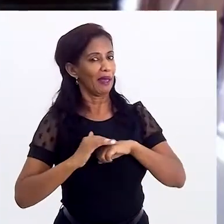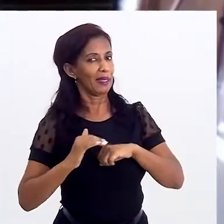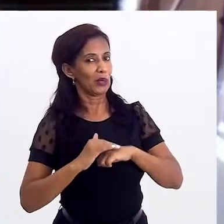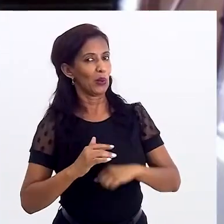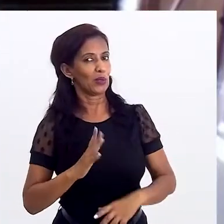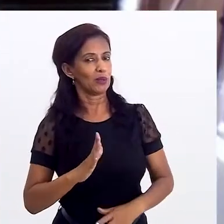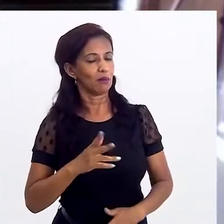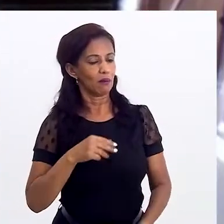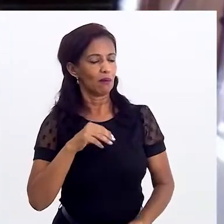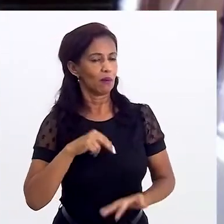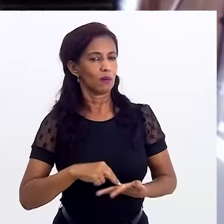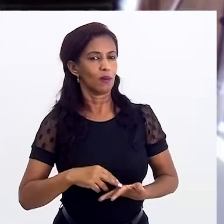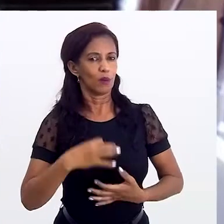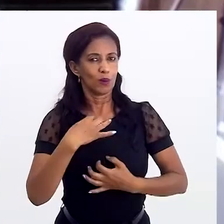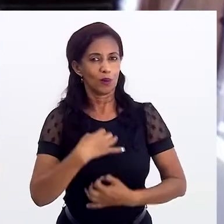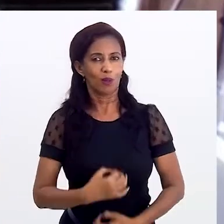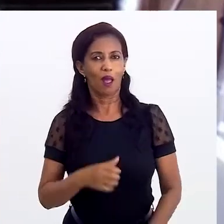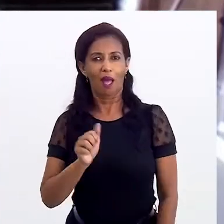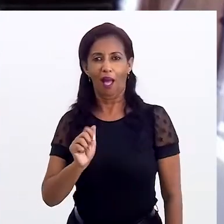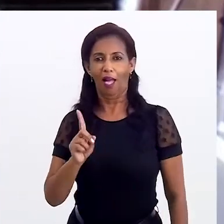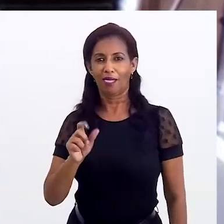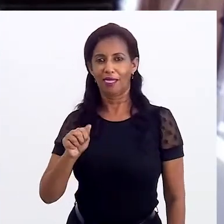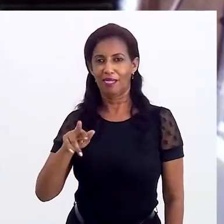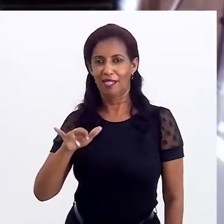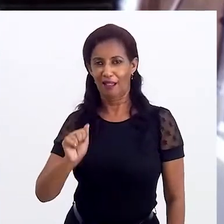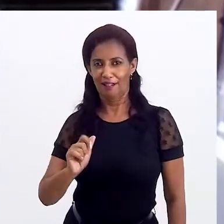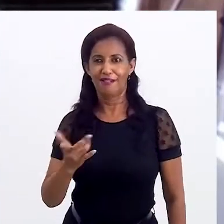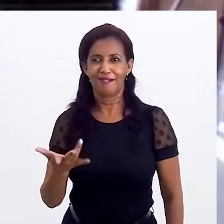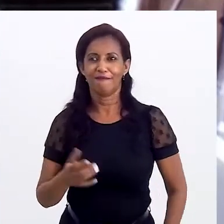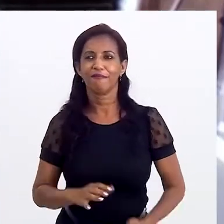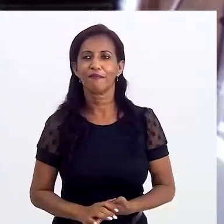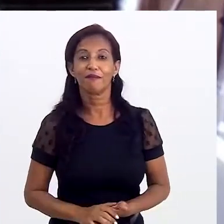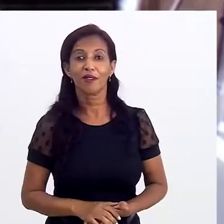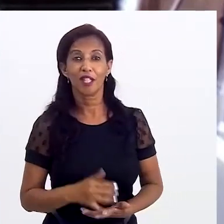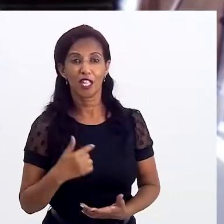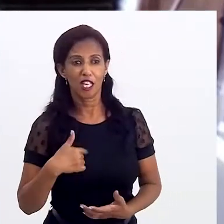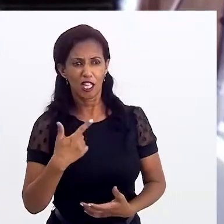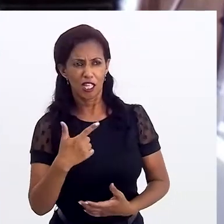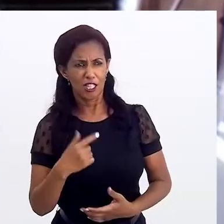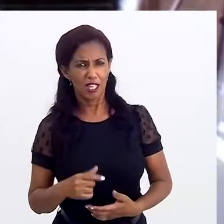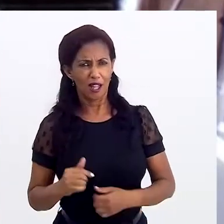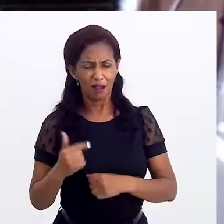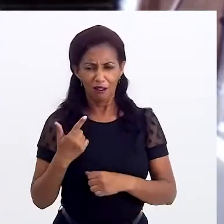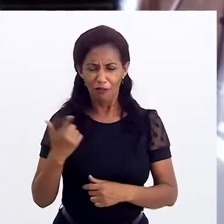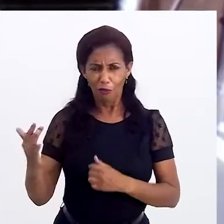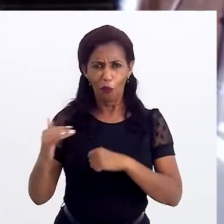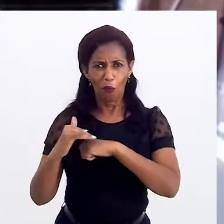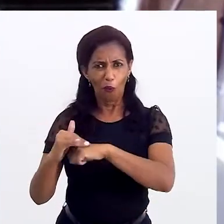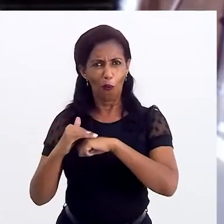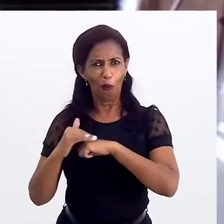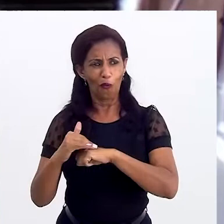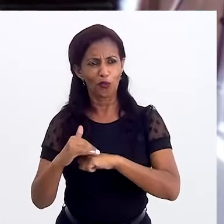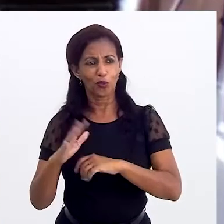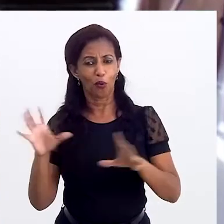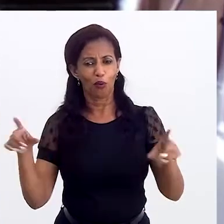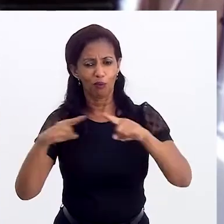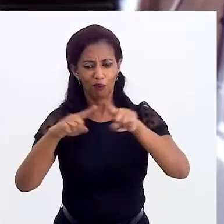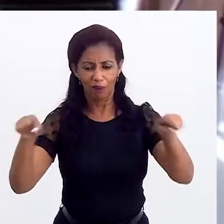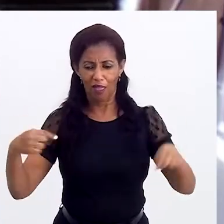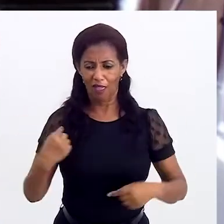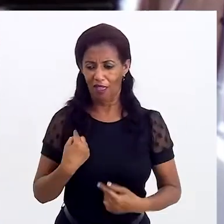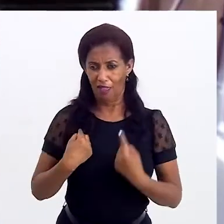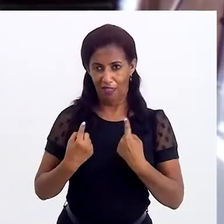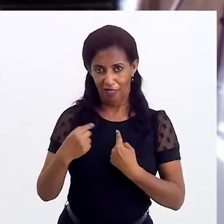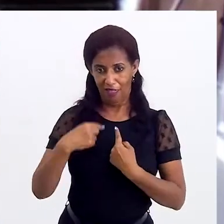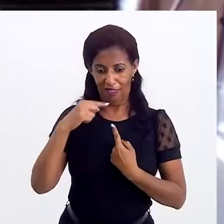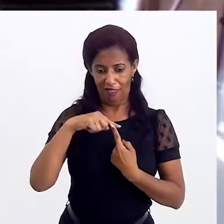muito afetiva, mas muito firme. A Dária Alves, Dadá, a gente chamava. Ela se fechou comigo e com o professor